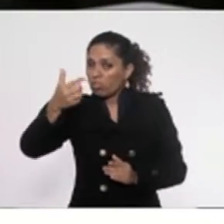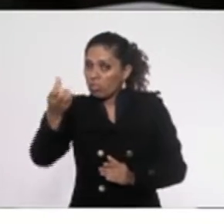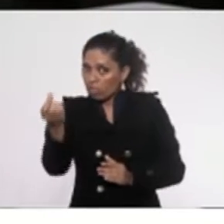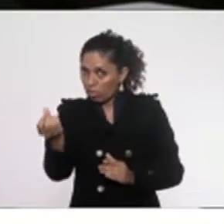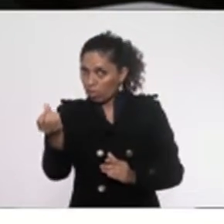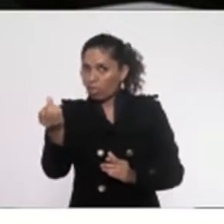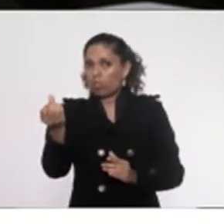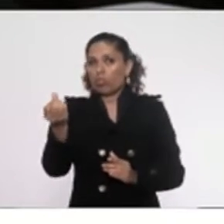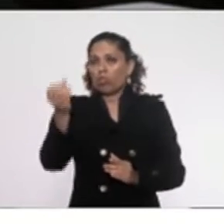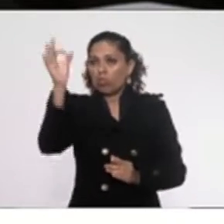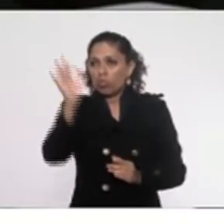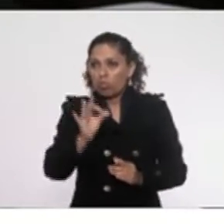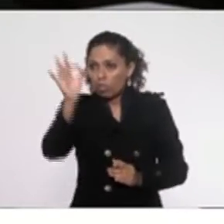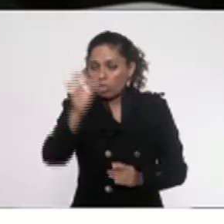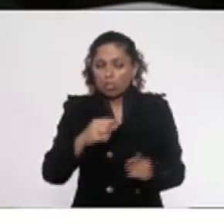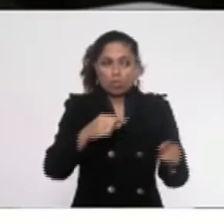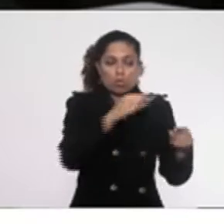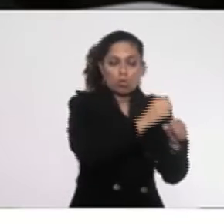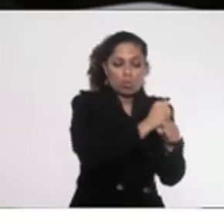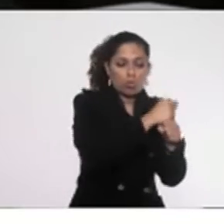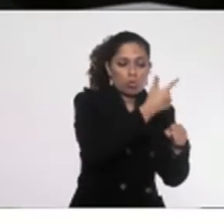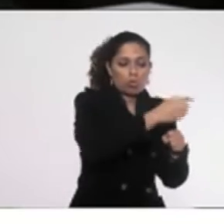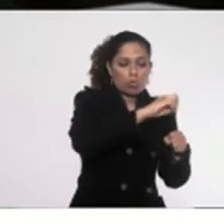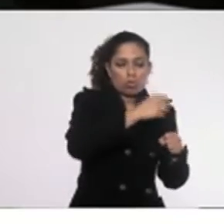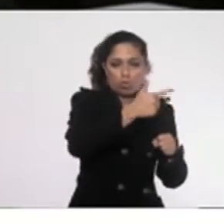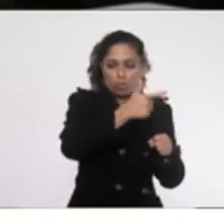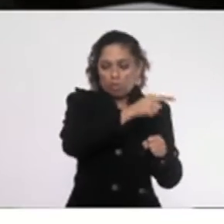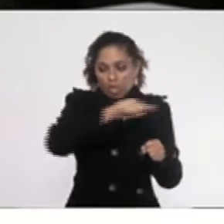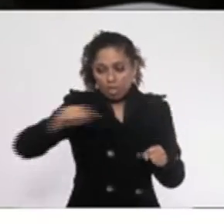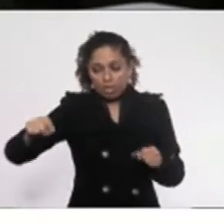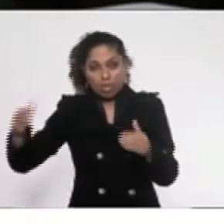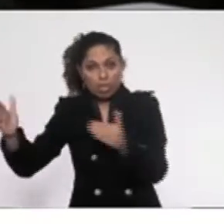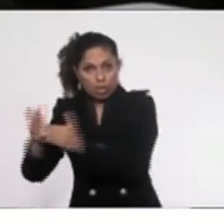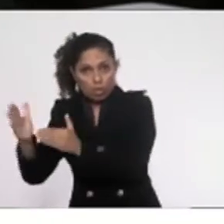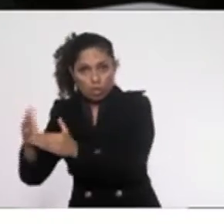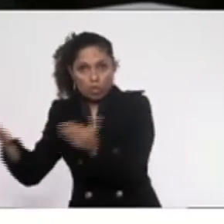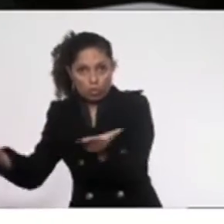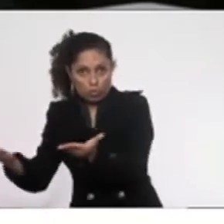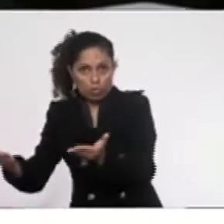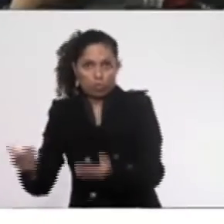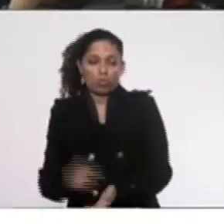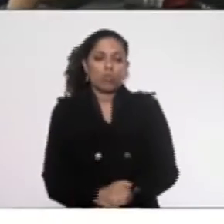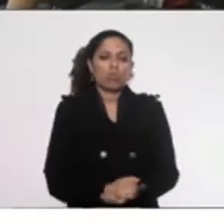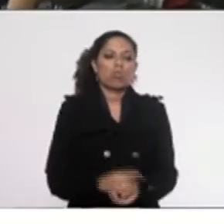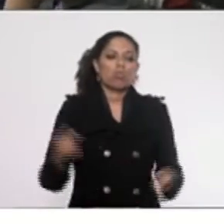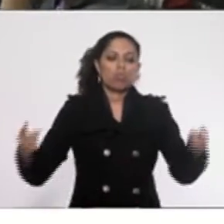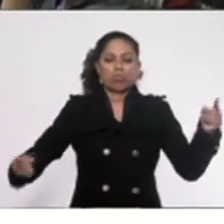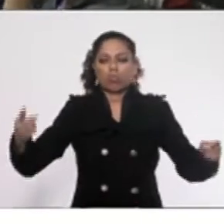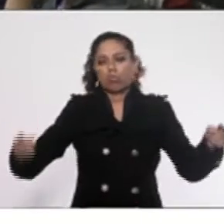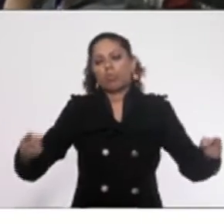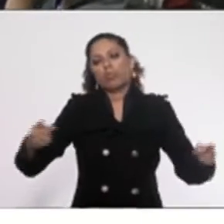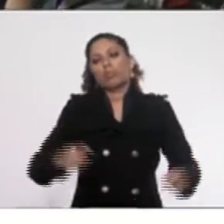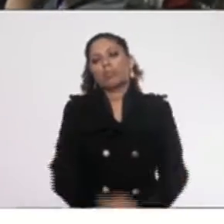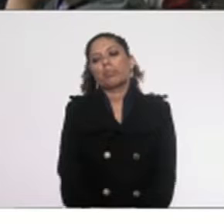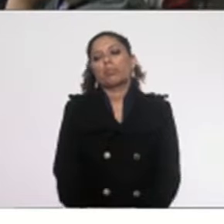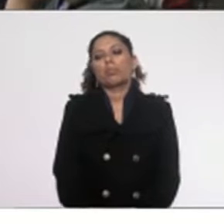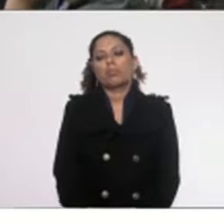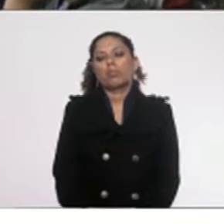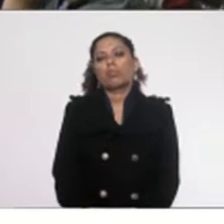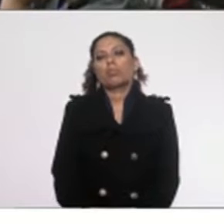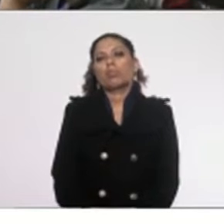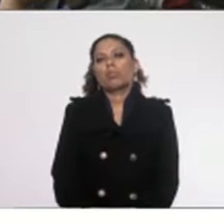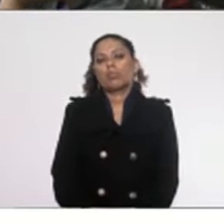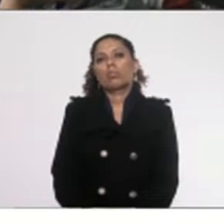603,26%, considerando o ano de 2012 e o ano de 2019. Muito obrigada. Sim. Também queria pontuar uma coisa.